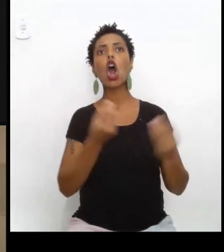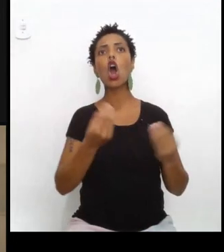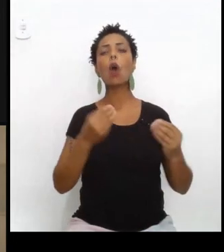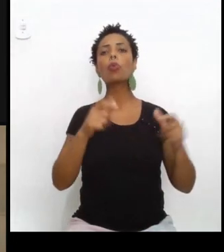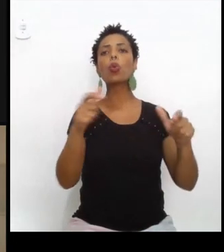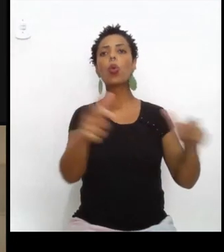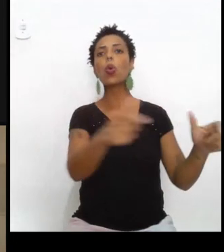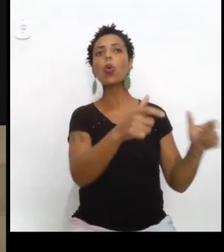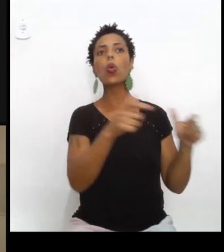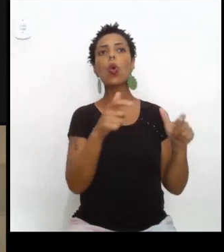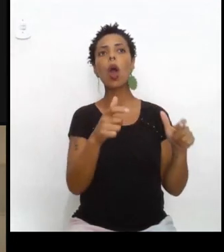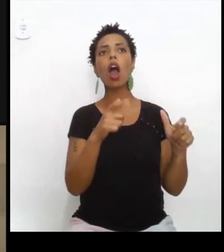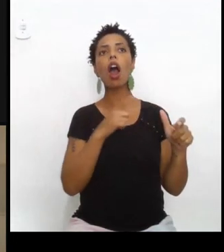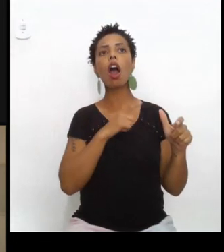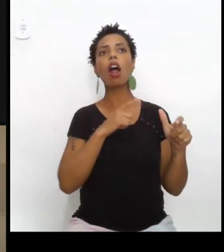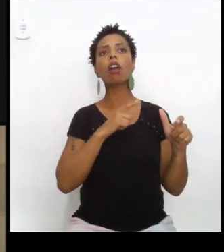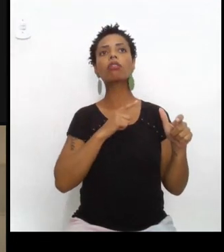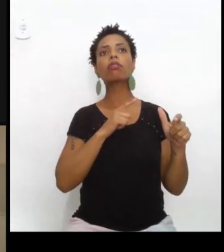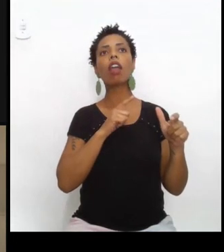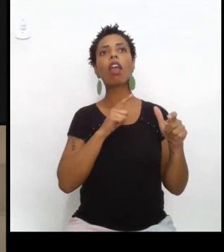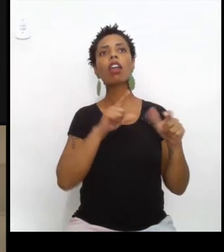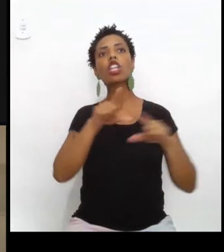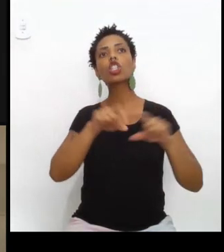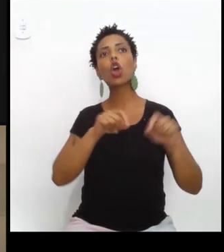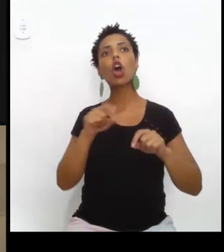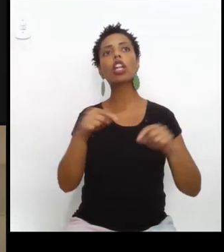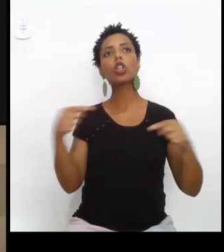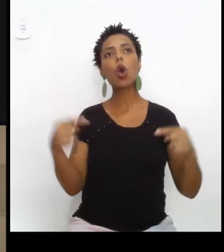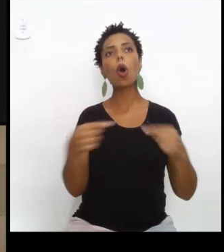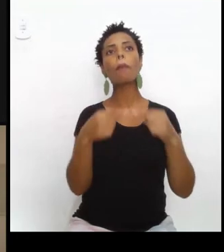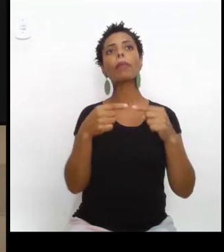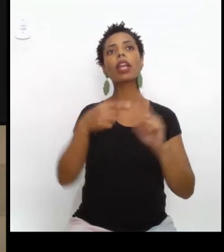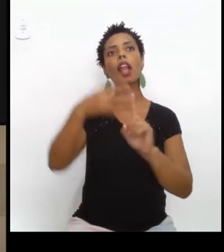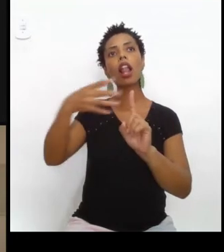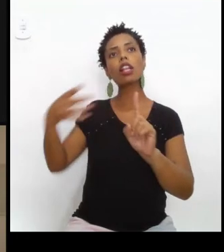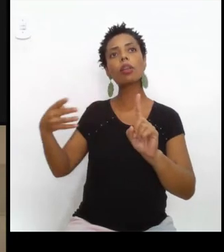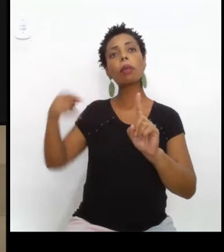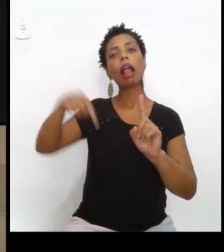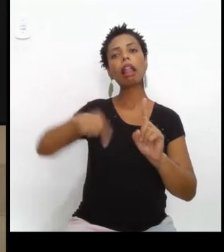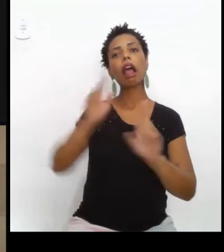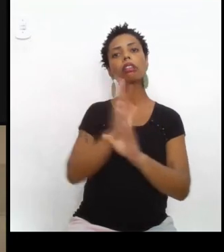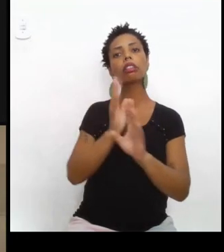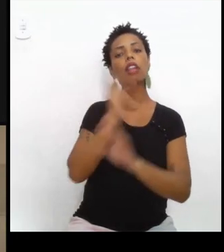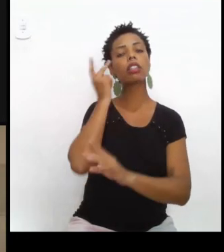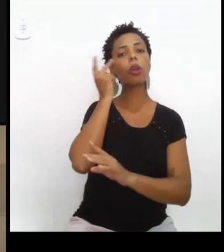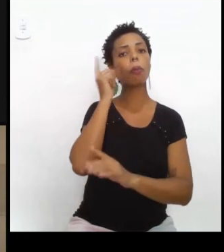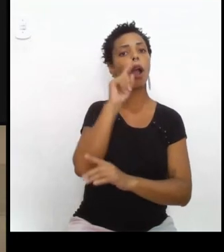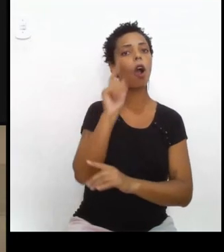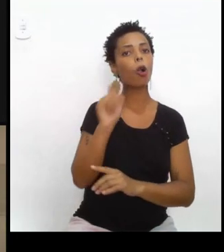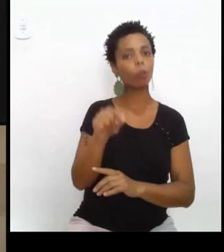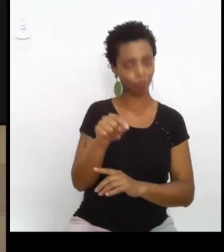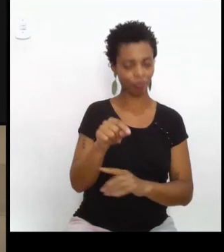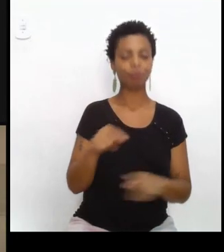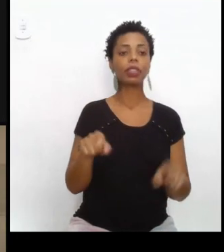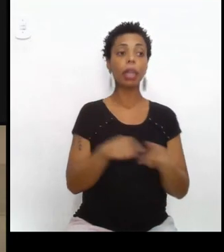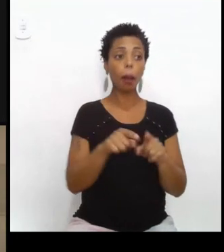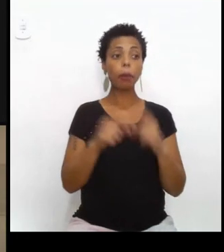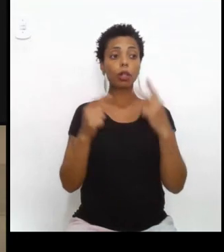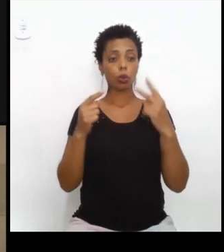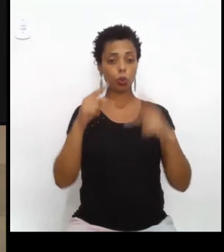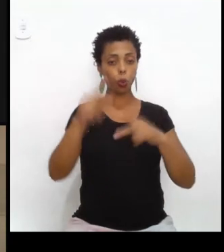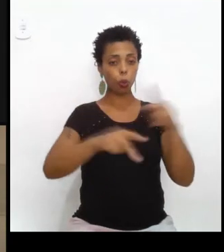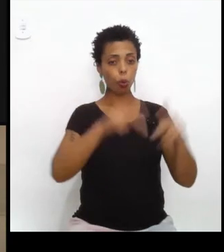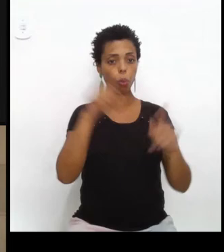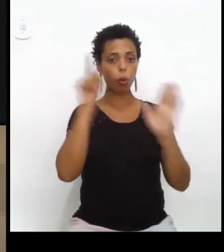LGBT numa cidade como São Paulo a pergunta que me foi endereçado aqui também recebemos duas perguntas para